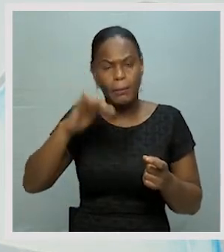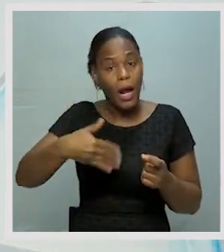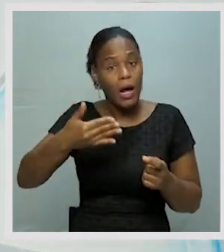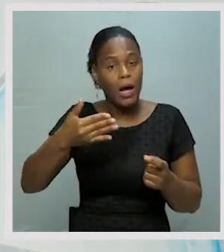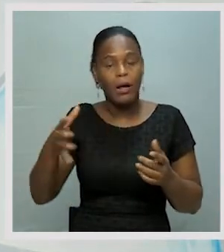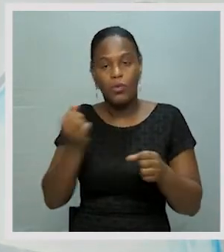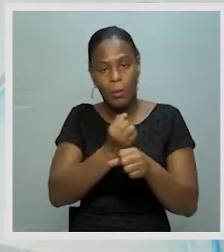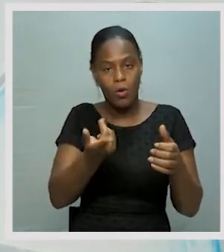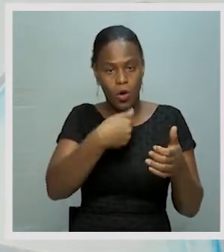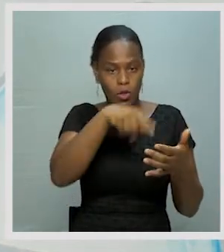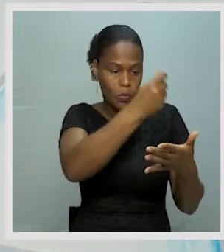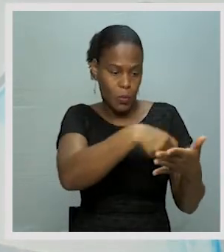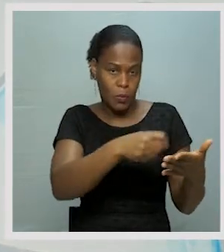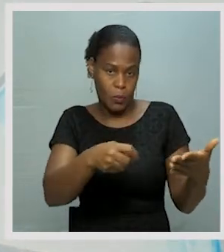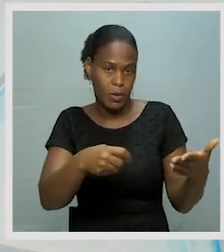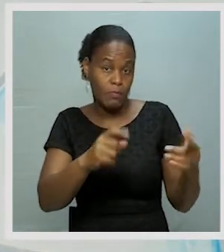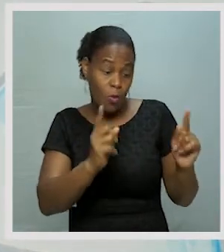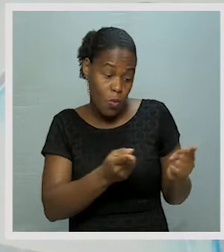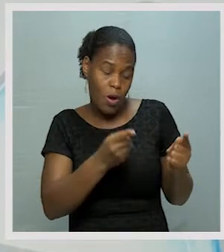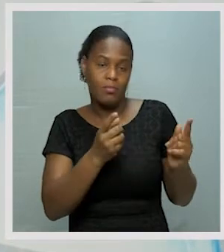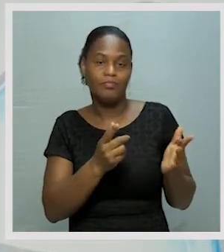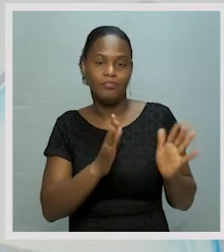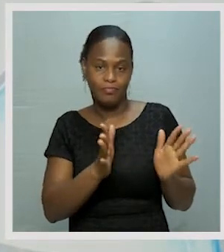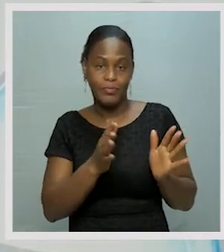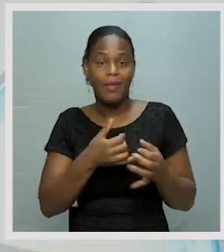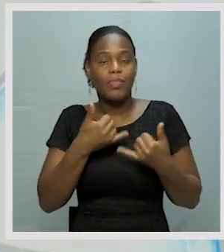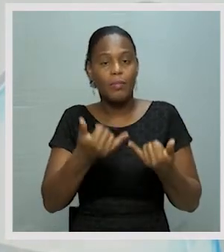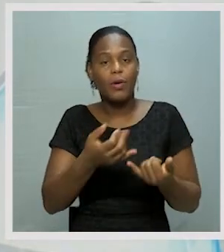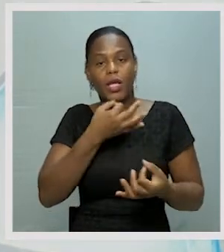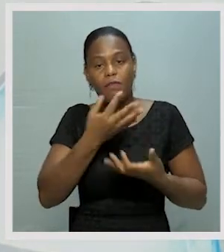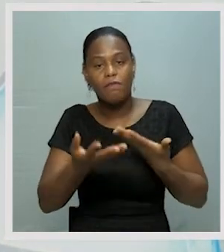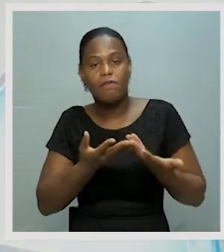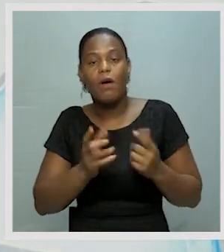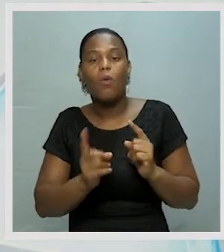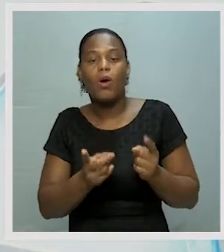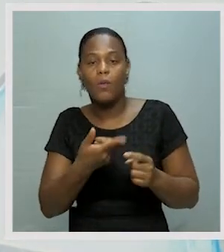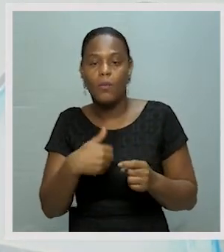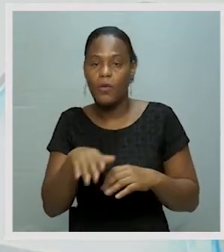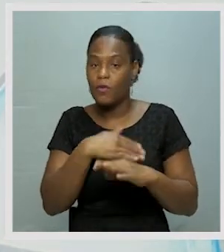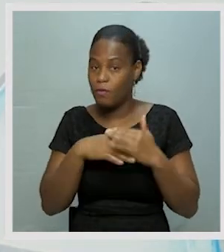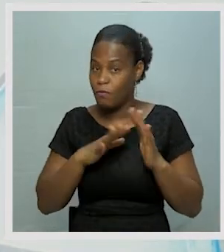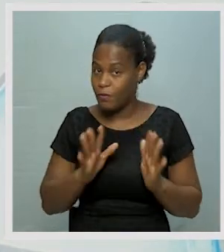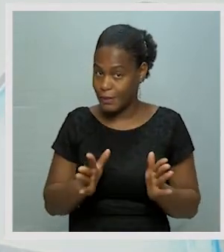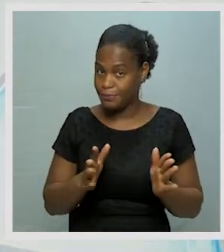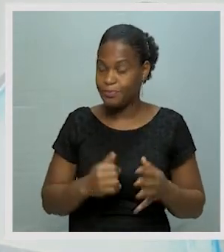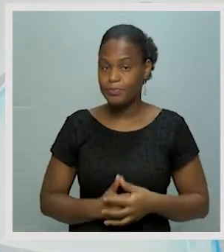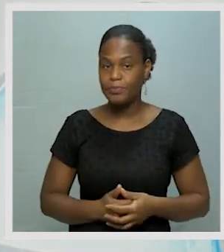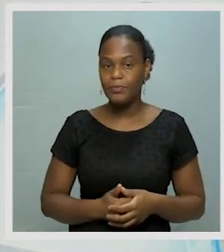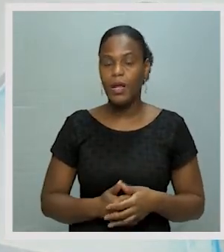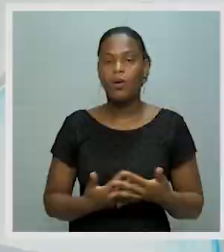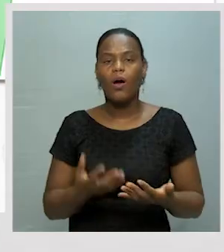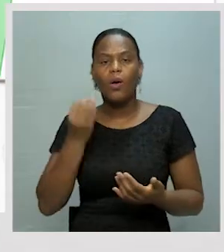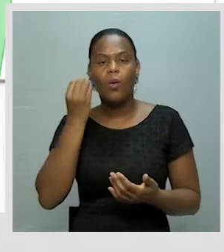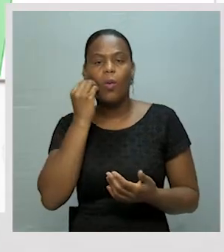trabalho. Porque isto vamos precisar depois para dialogar com aquilo que nós temos feito. Como resumir?